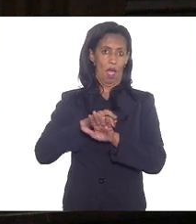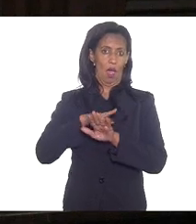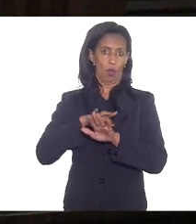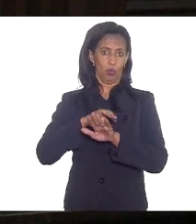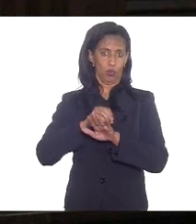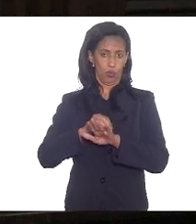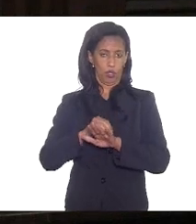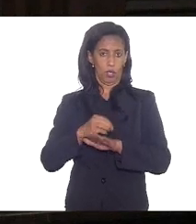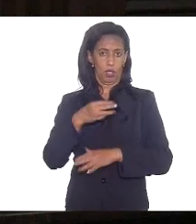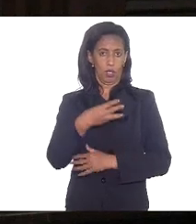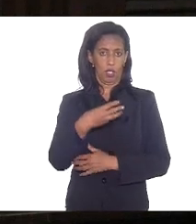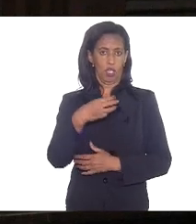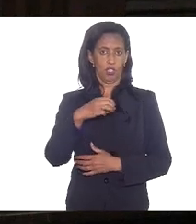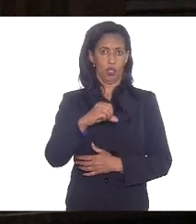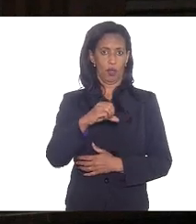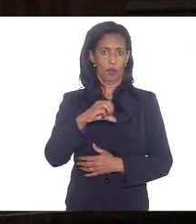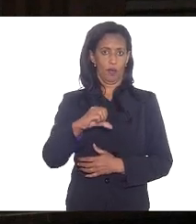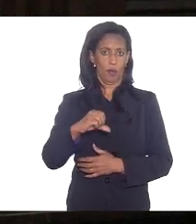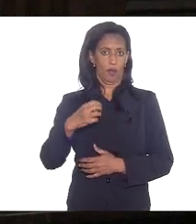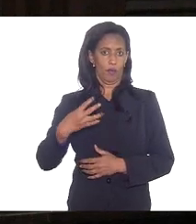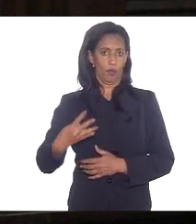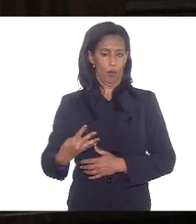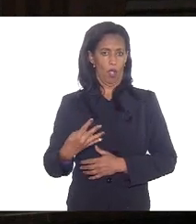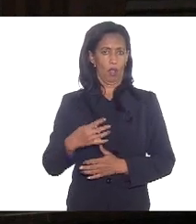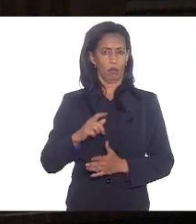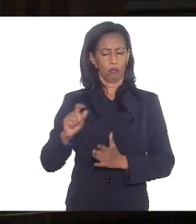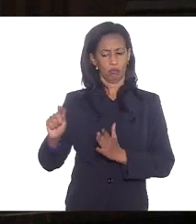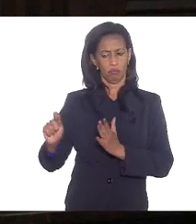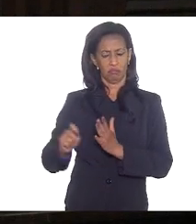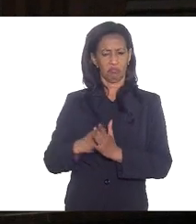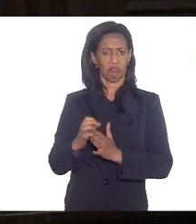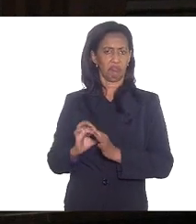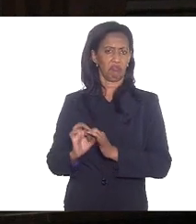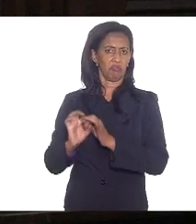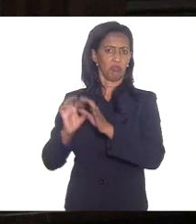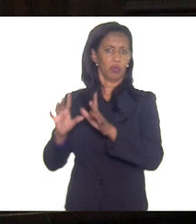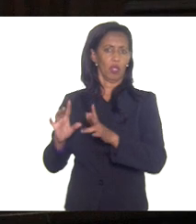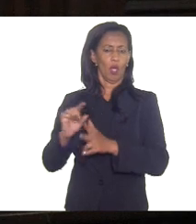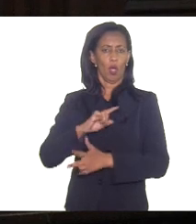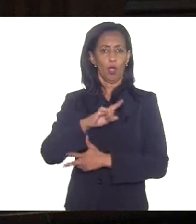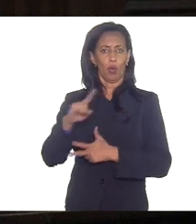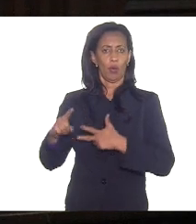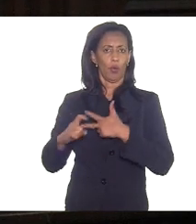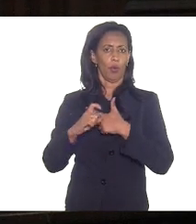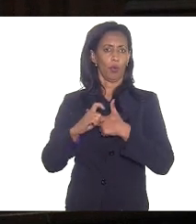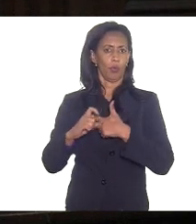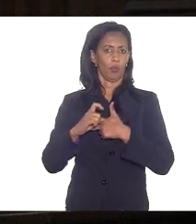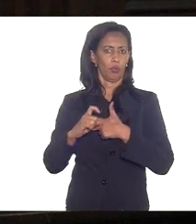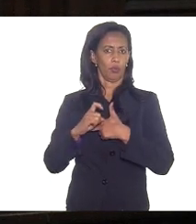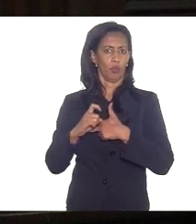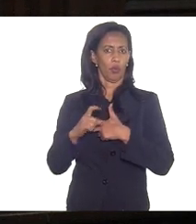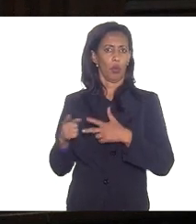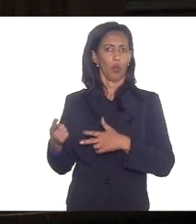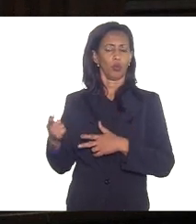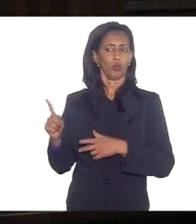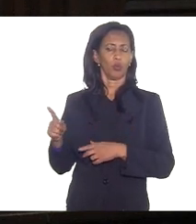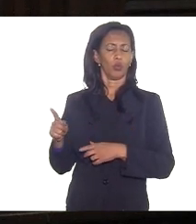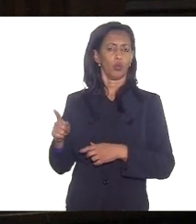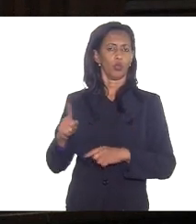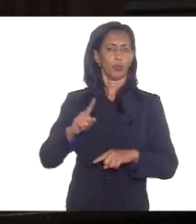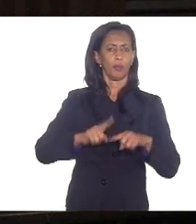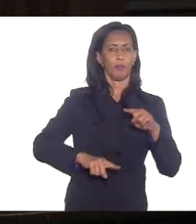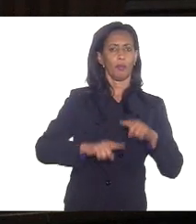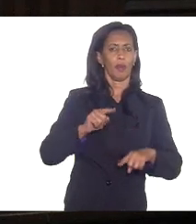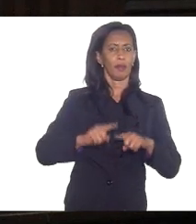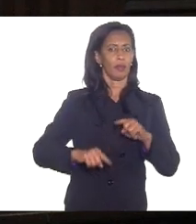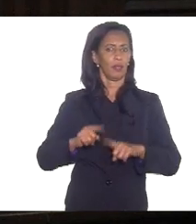3994 de 2021, que autoriza o Poder Executivo a realizar recenseamento dos equipamentos que menciona